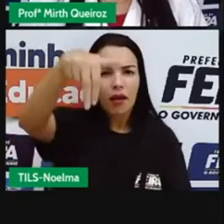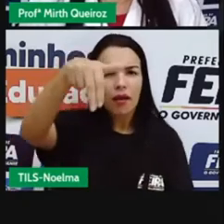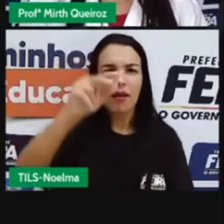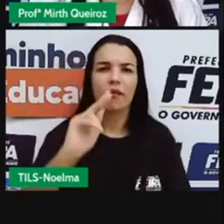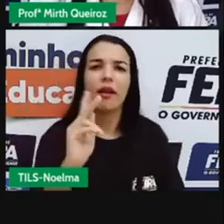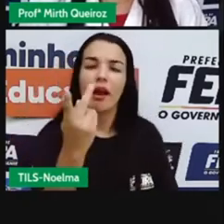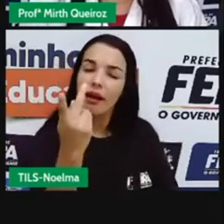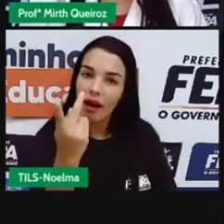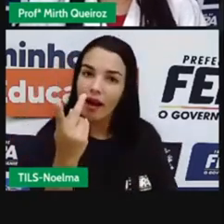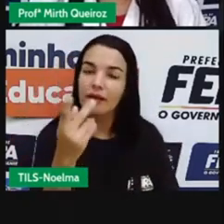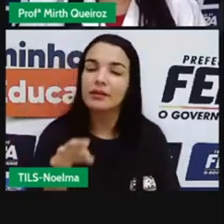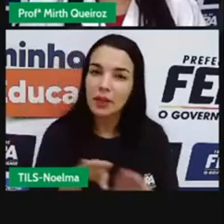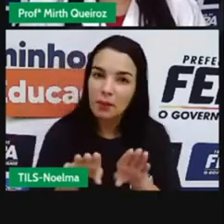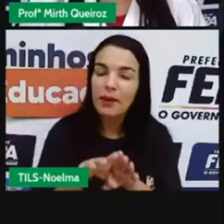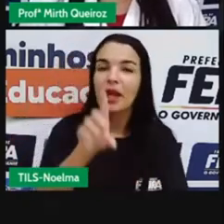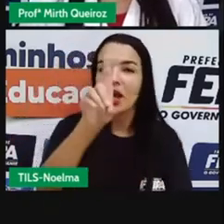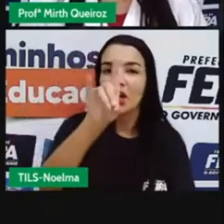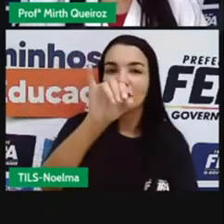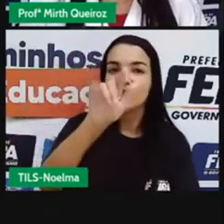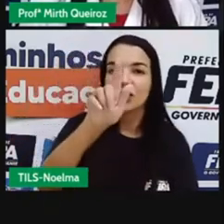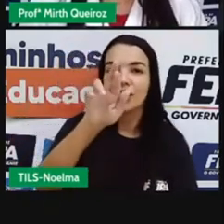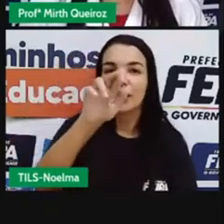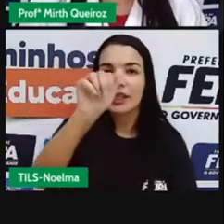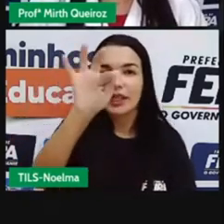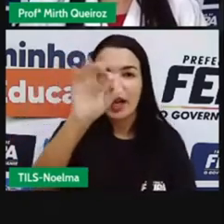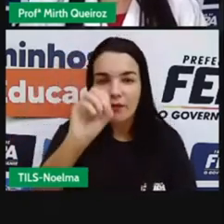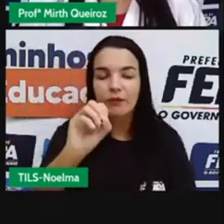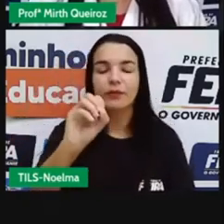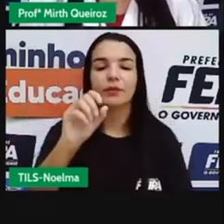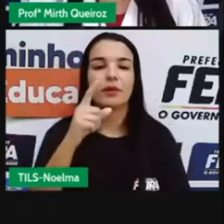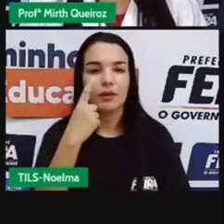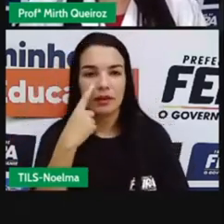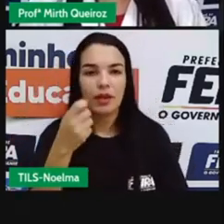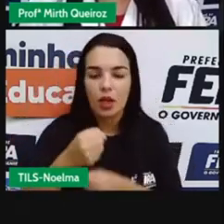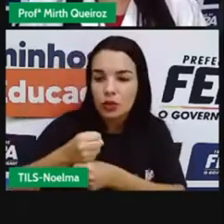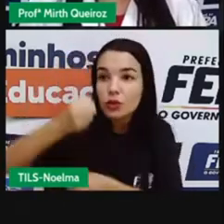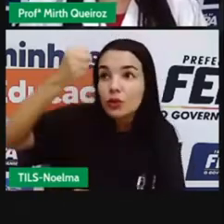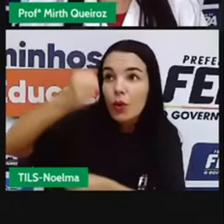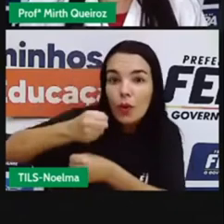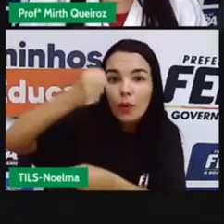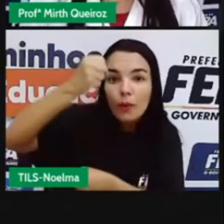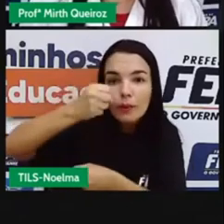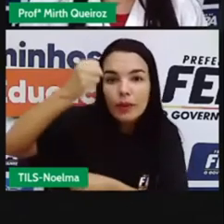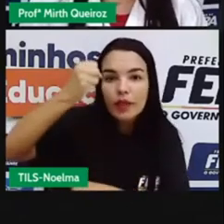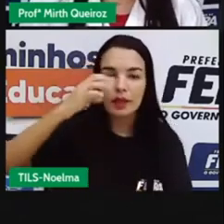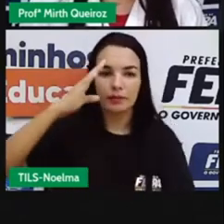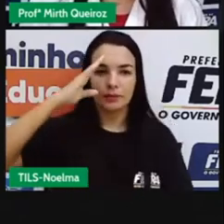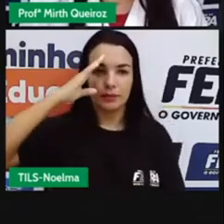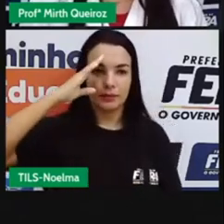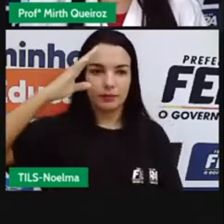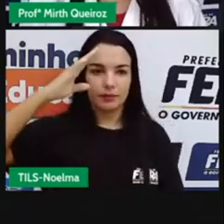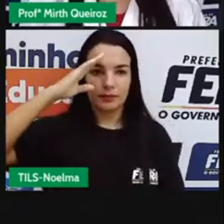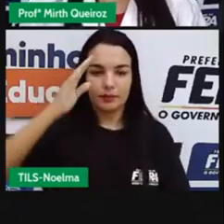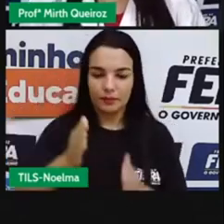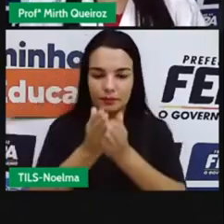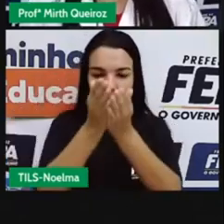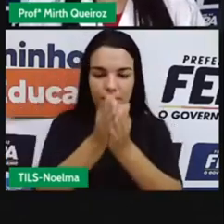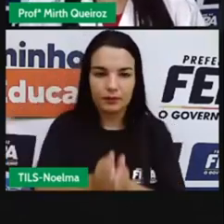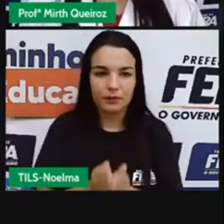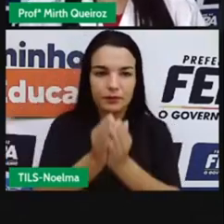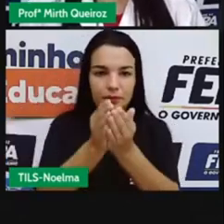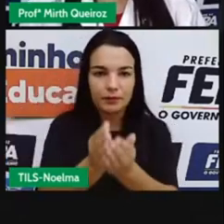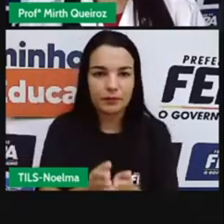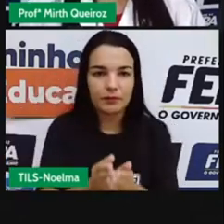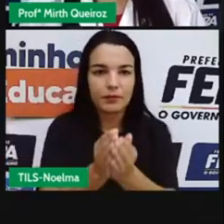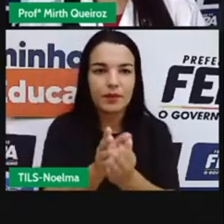NH, outro dígrafo. Sombrinha, marinheiro, patinho. O N, quando está